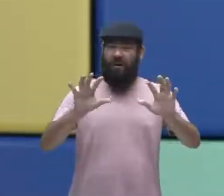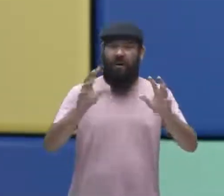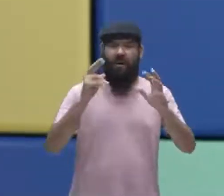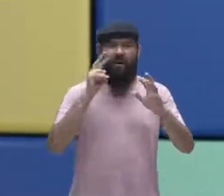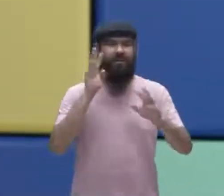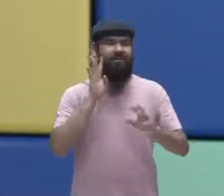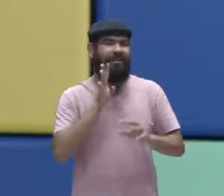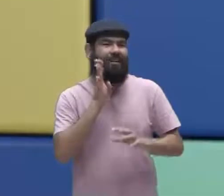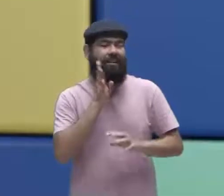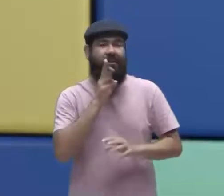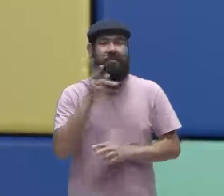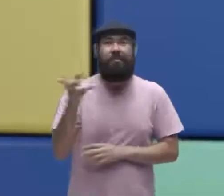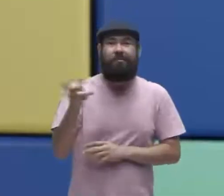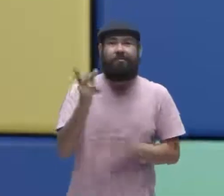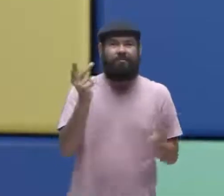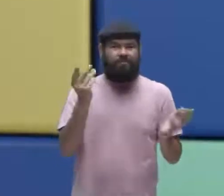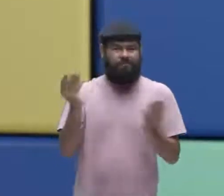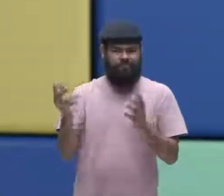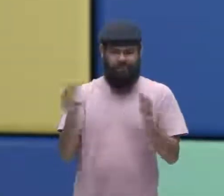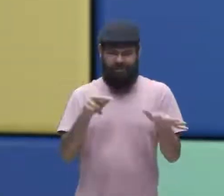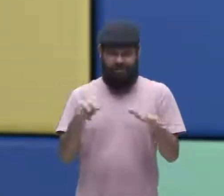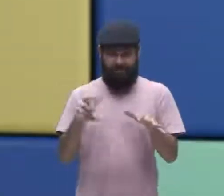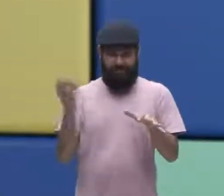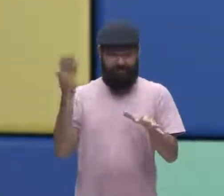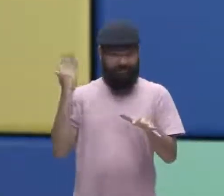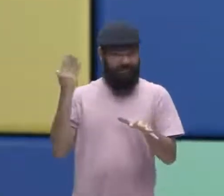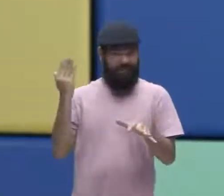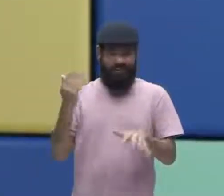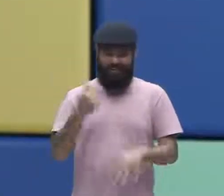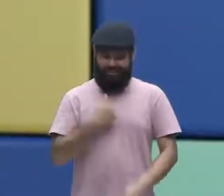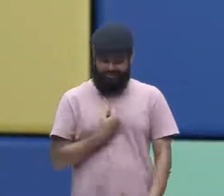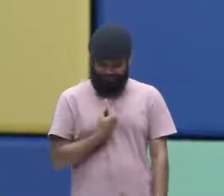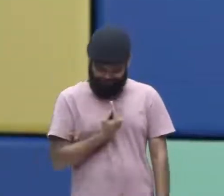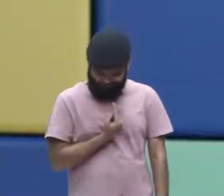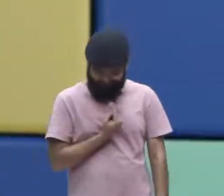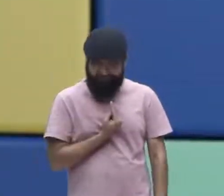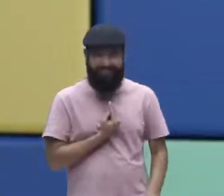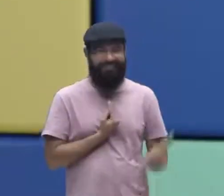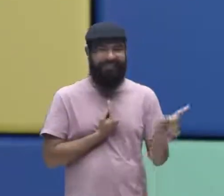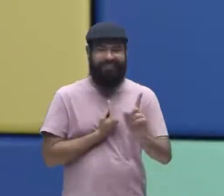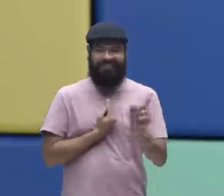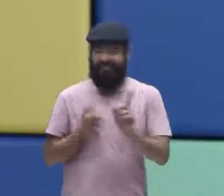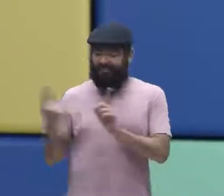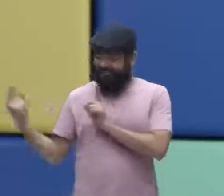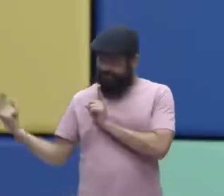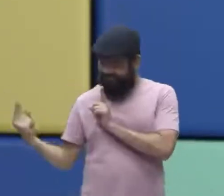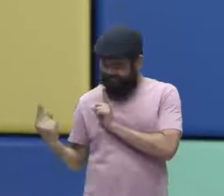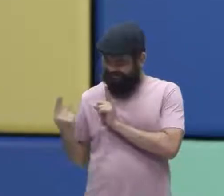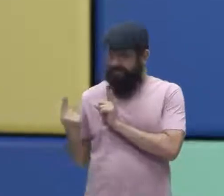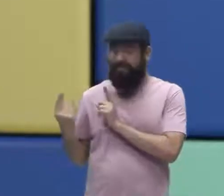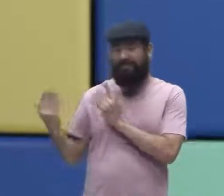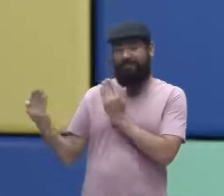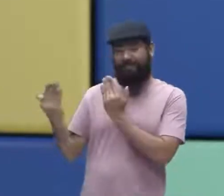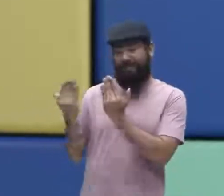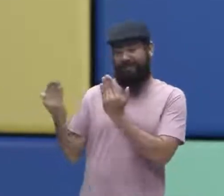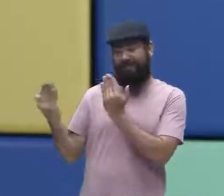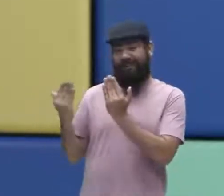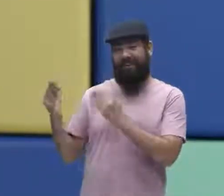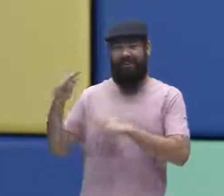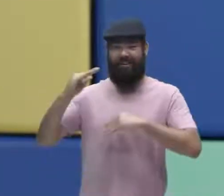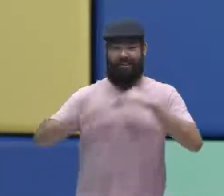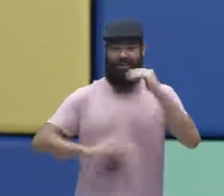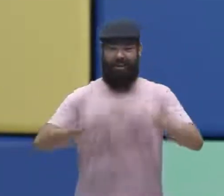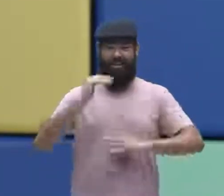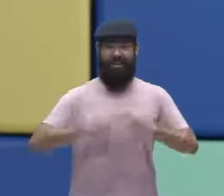legal. Assim como no episódio passado, eu não estou sozinha, eu trago aqui comigo a psicóloga Leilane